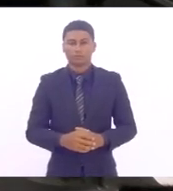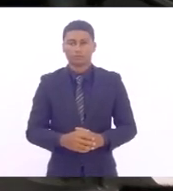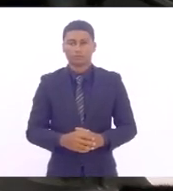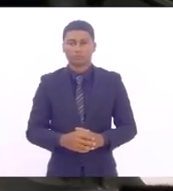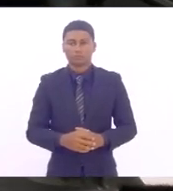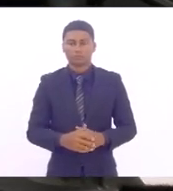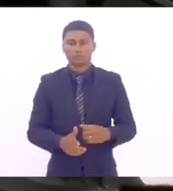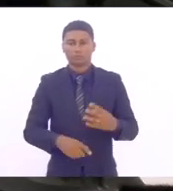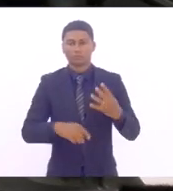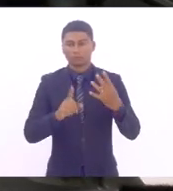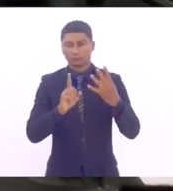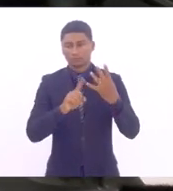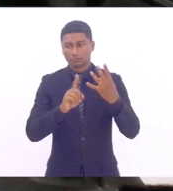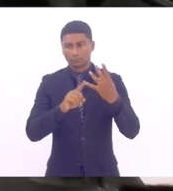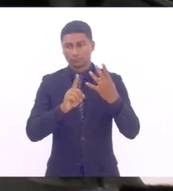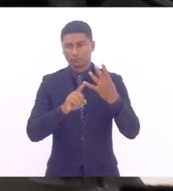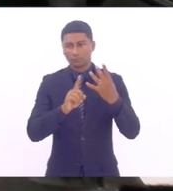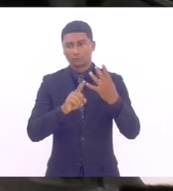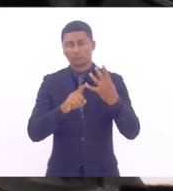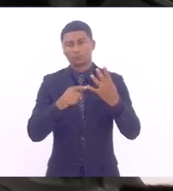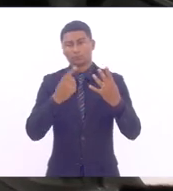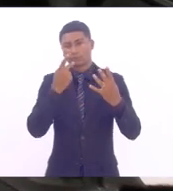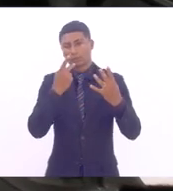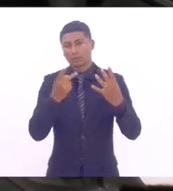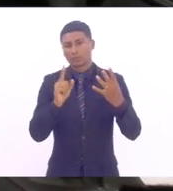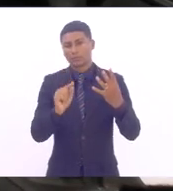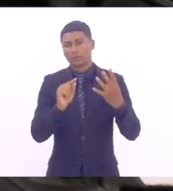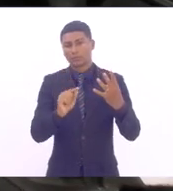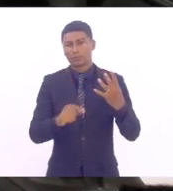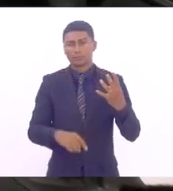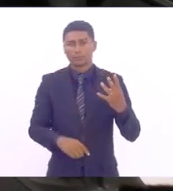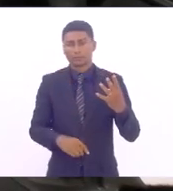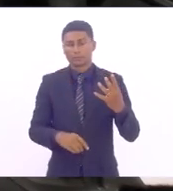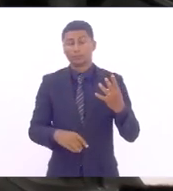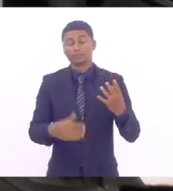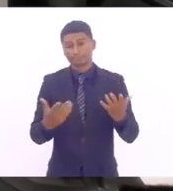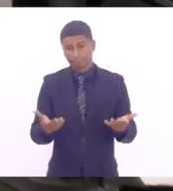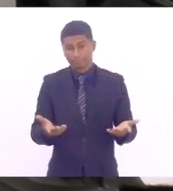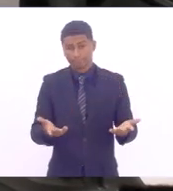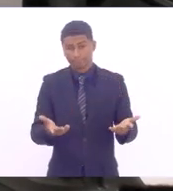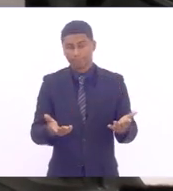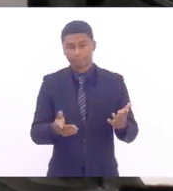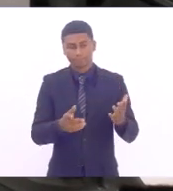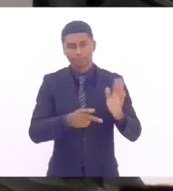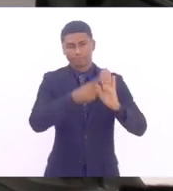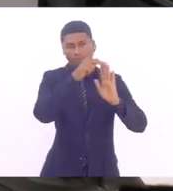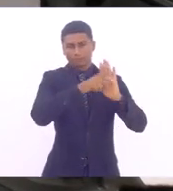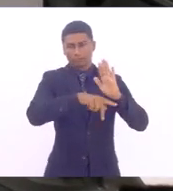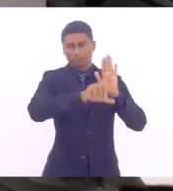Senhores, outra questão que gostaria de trazer é que, nesse projeto,